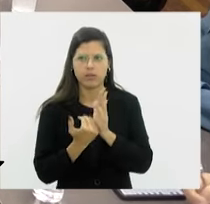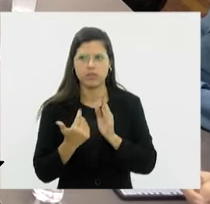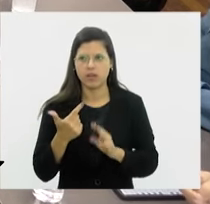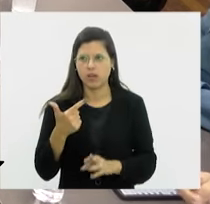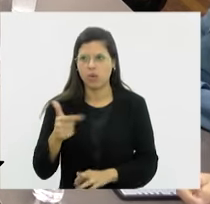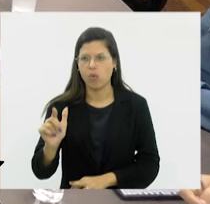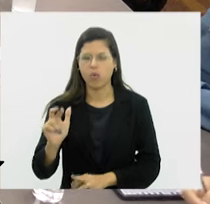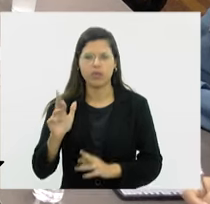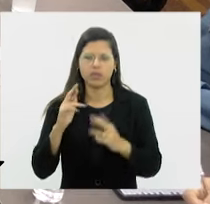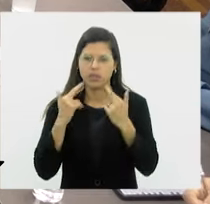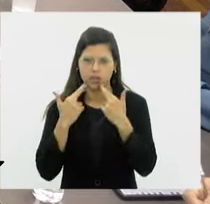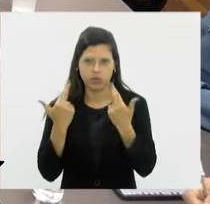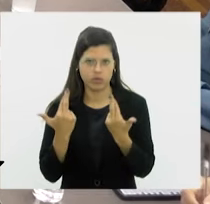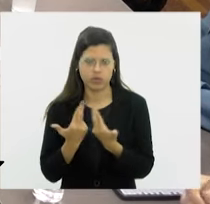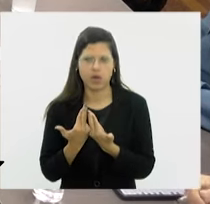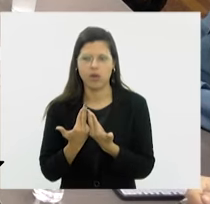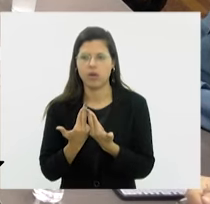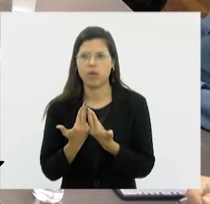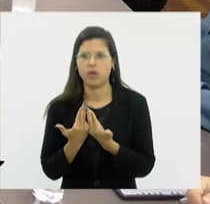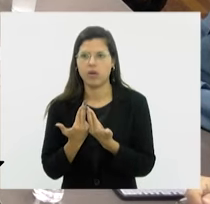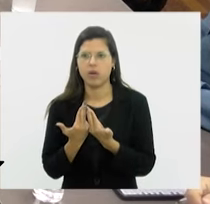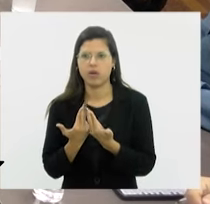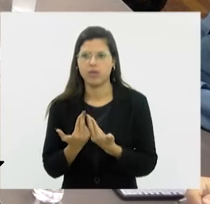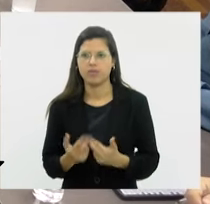na outra reunião ordinária. E faço a